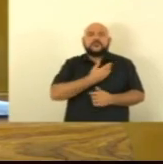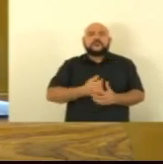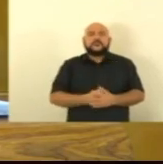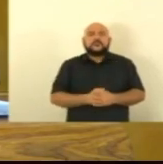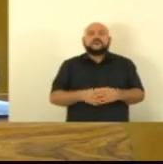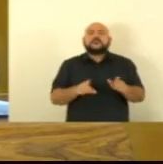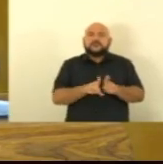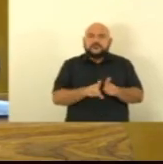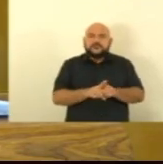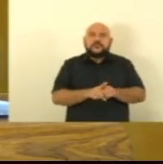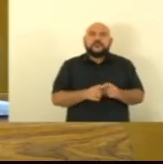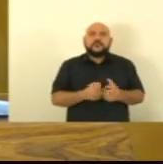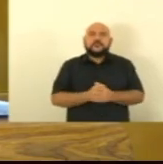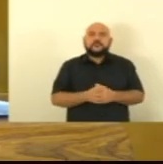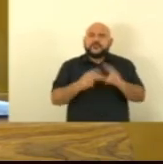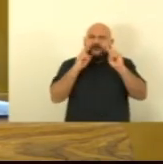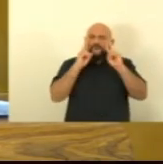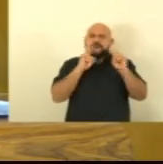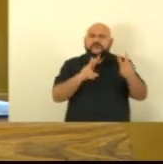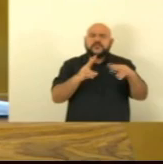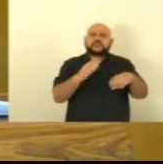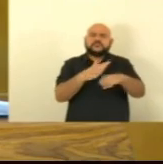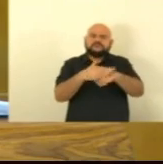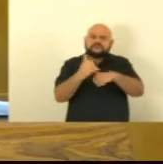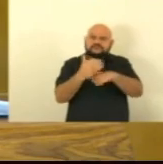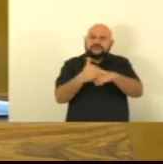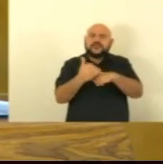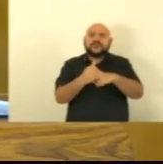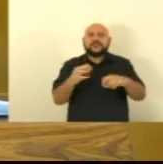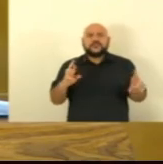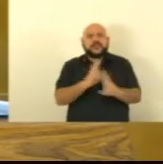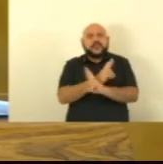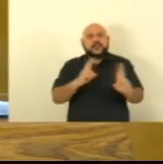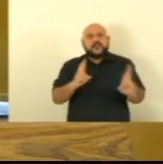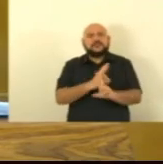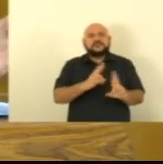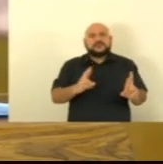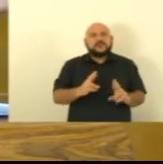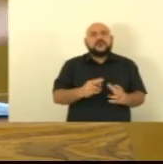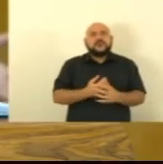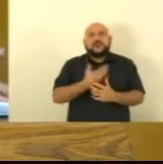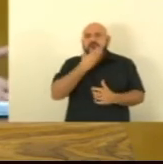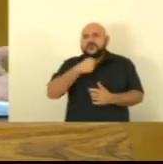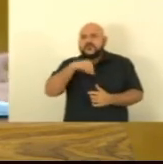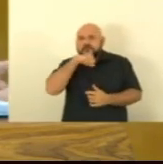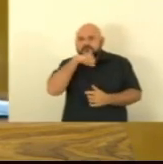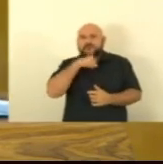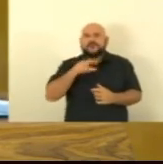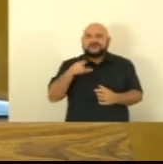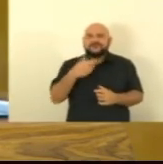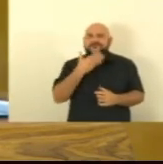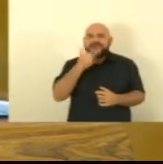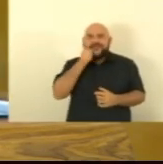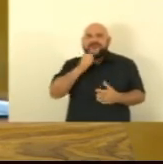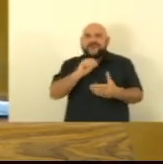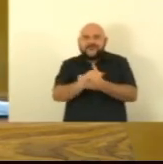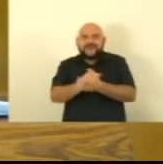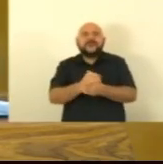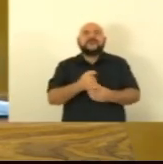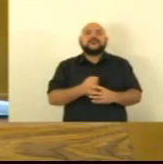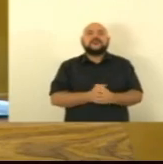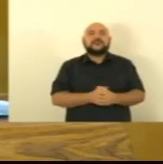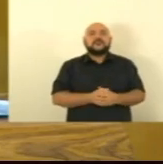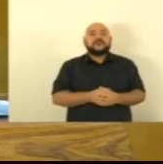que eu sinto, que eu vejo o carinho que ele tem e a mulher dele tem com um jovem que